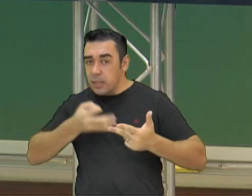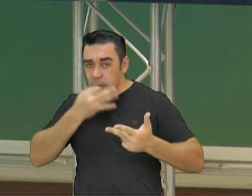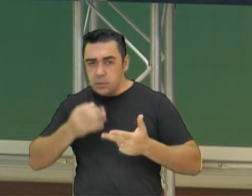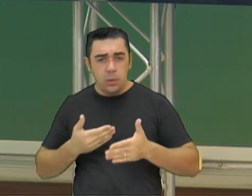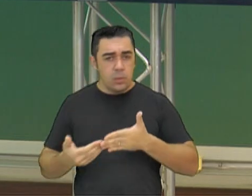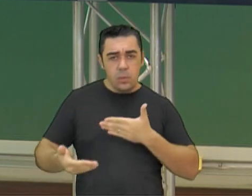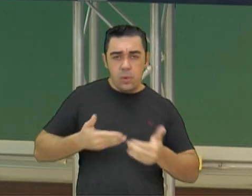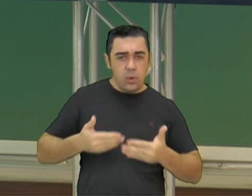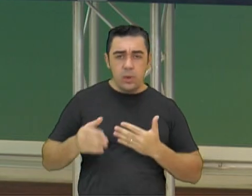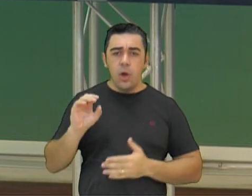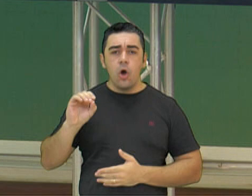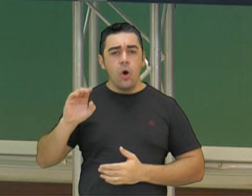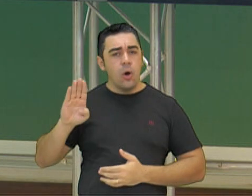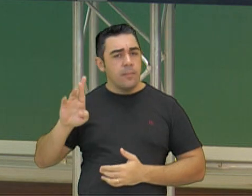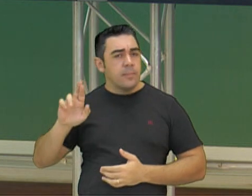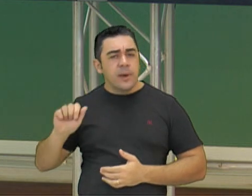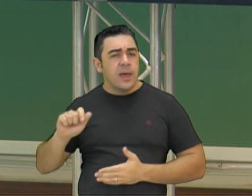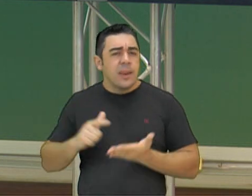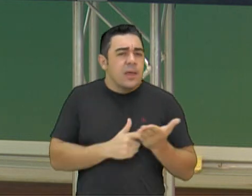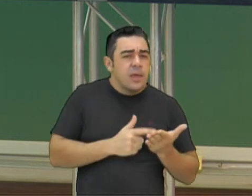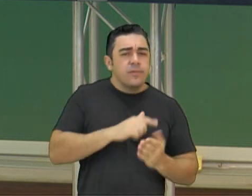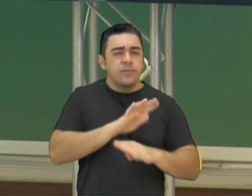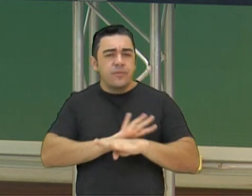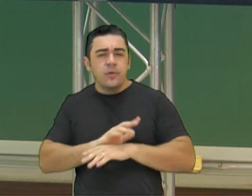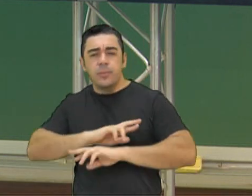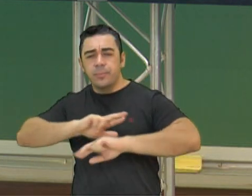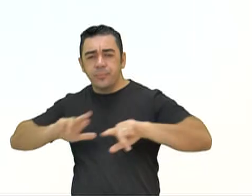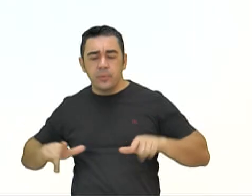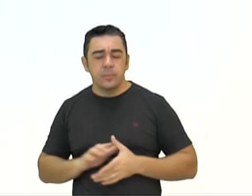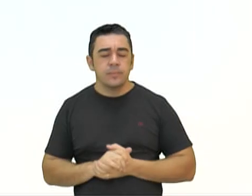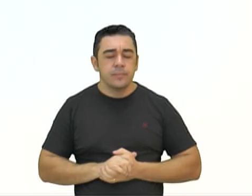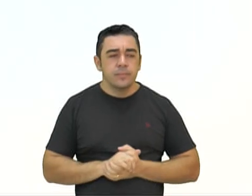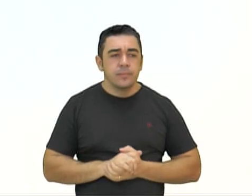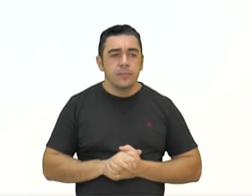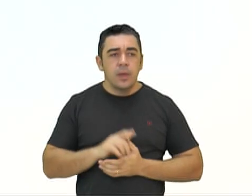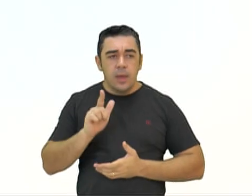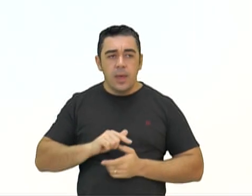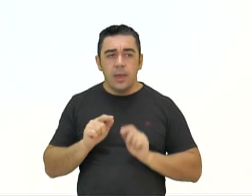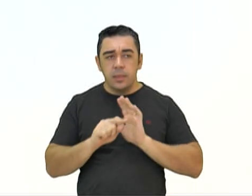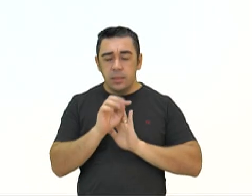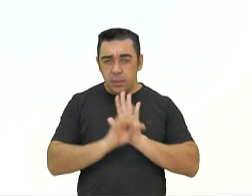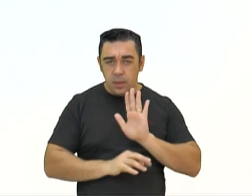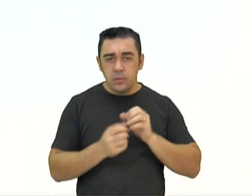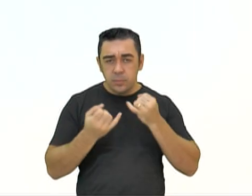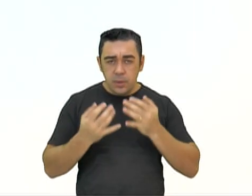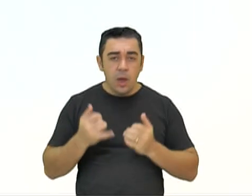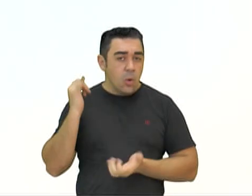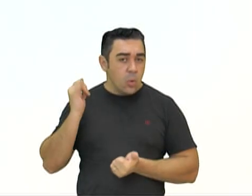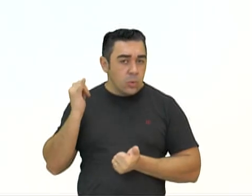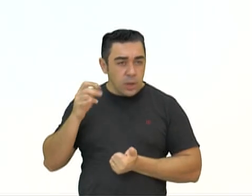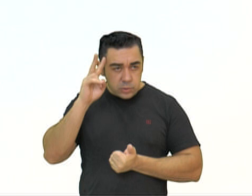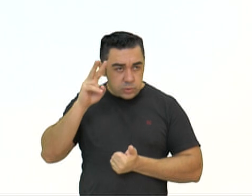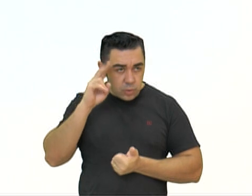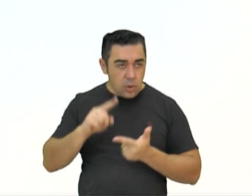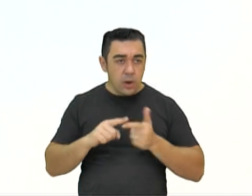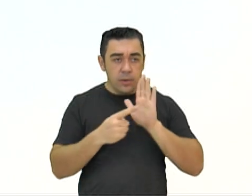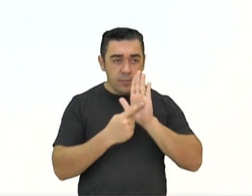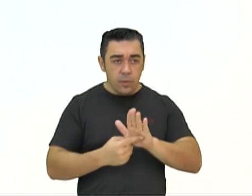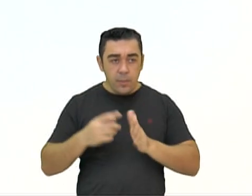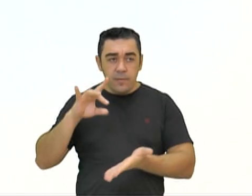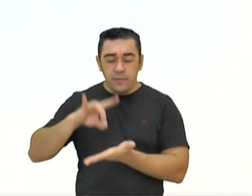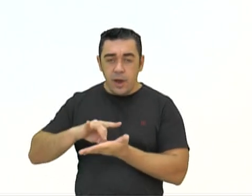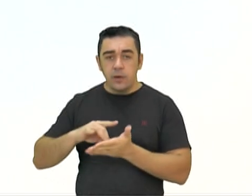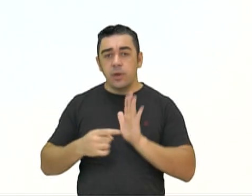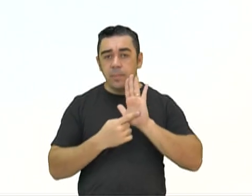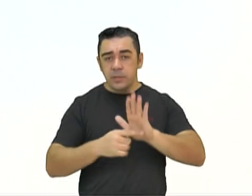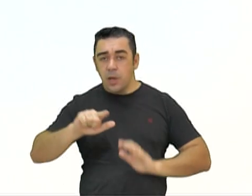for. Pode-se dizer que resenha é um texto para contar uma história, informar um fato, apresentar outro texto